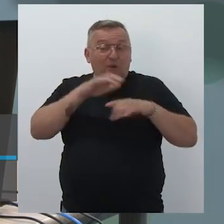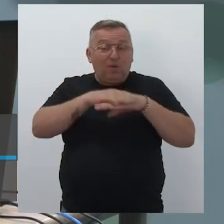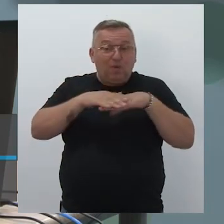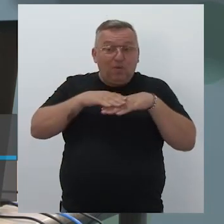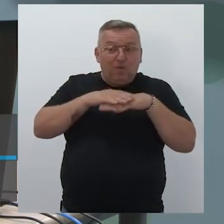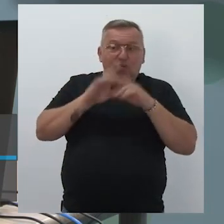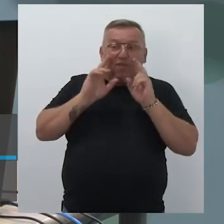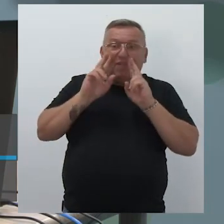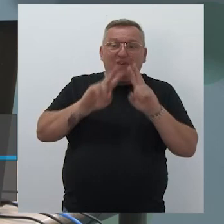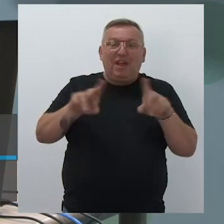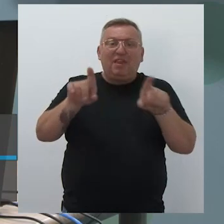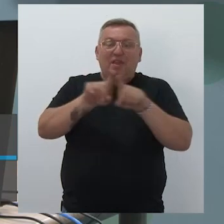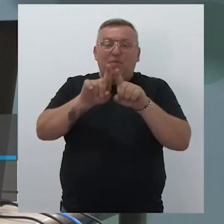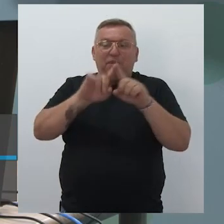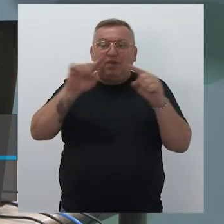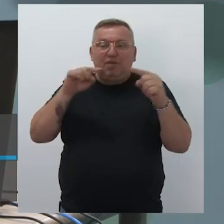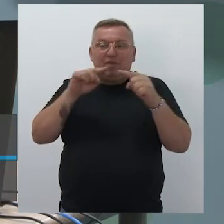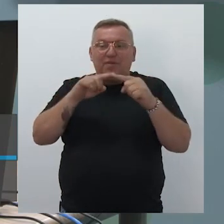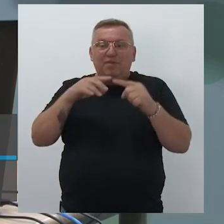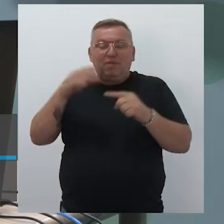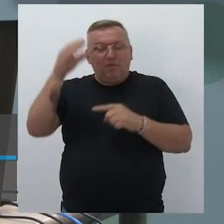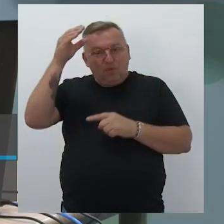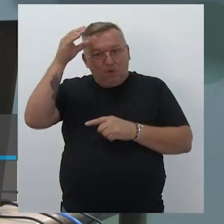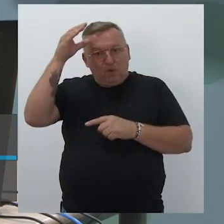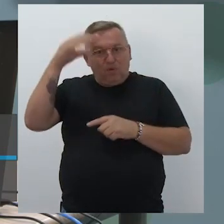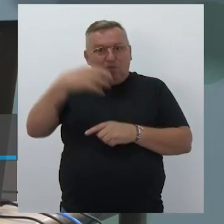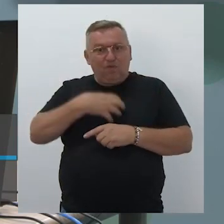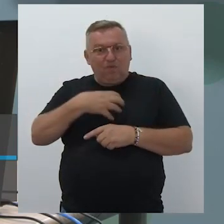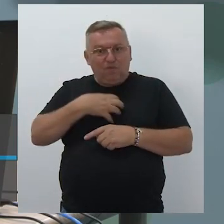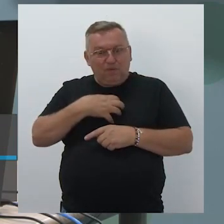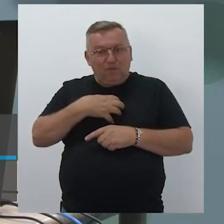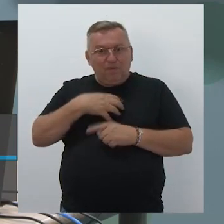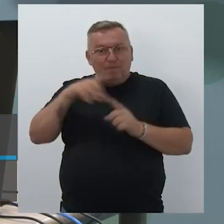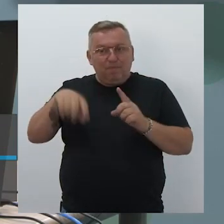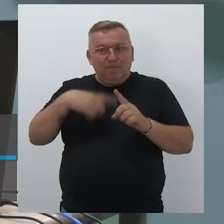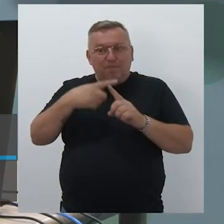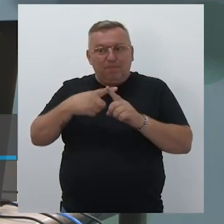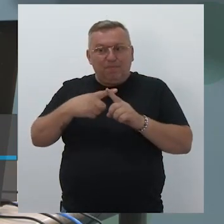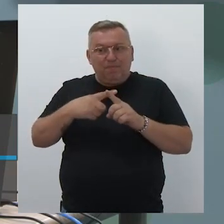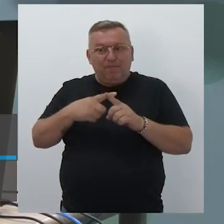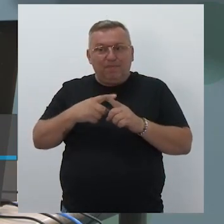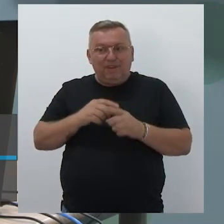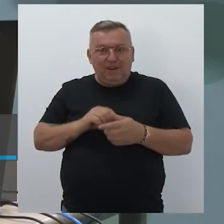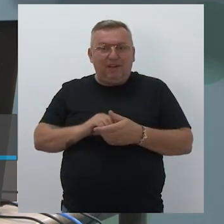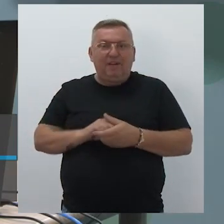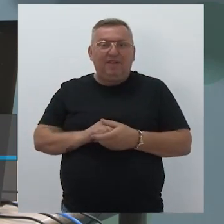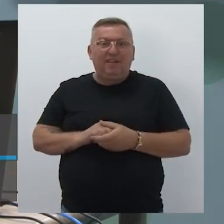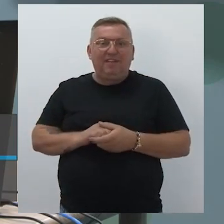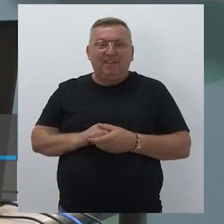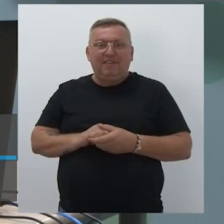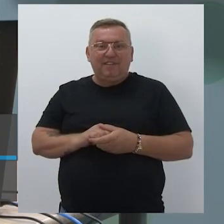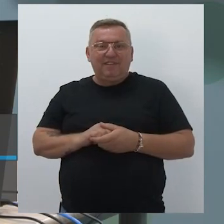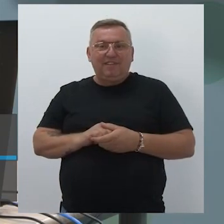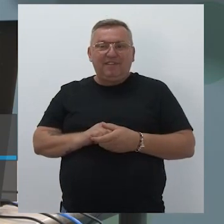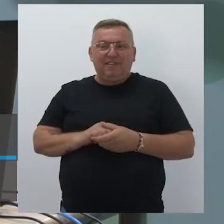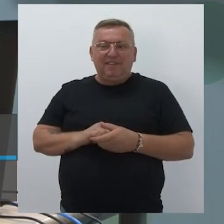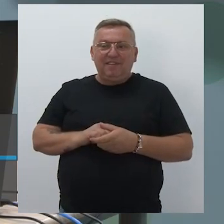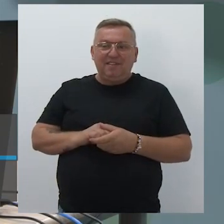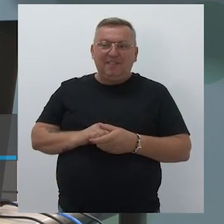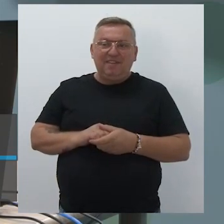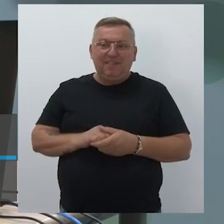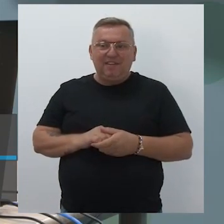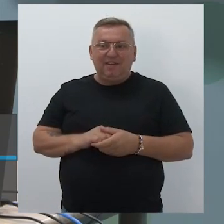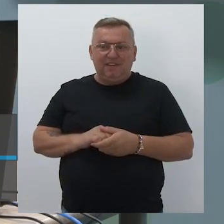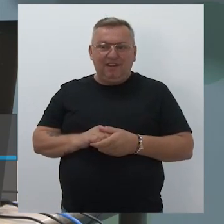e olhar esses objetos de conhecimento de uma forma um pouco mais ampla, né? Próximo slide,